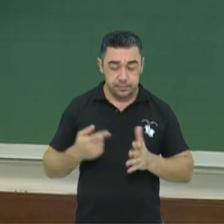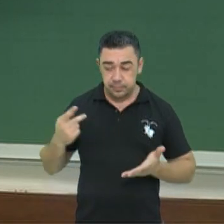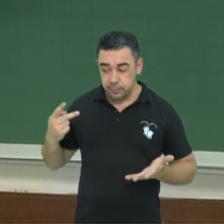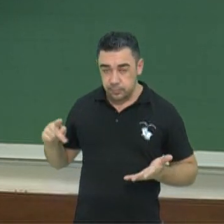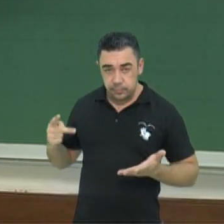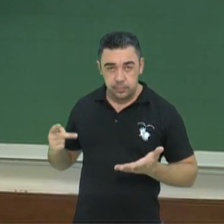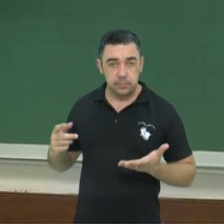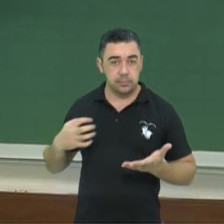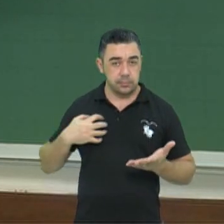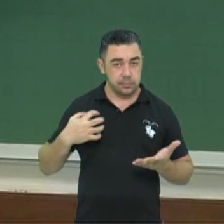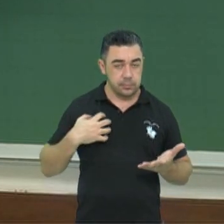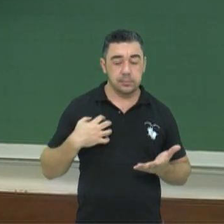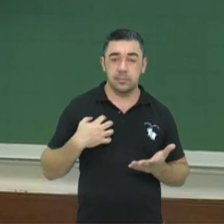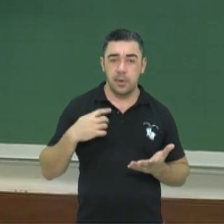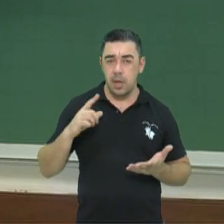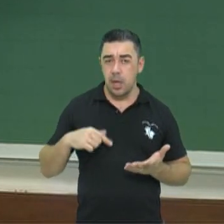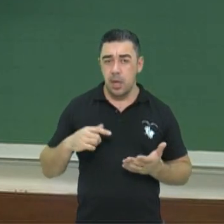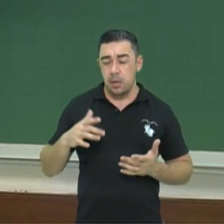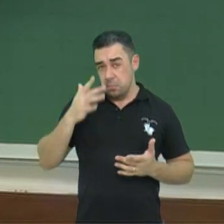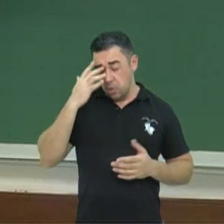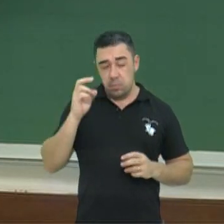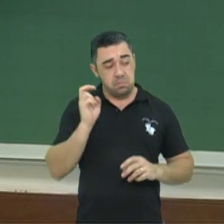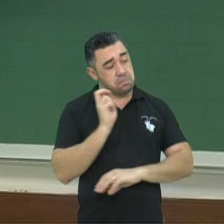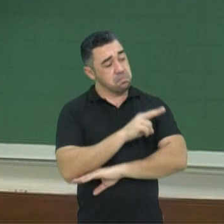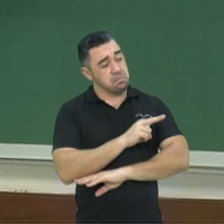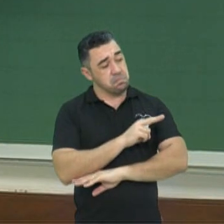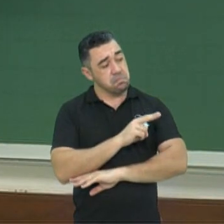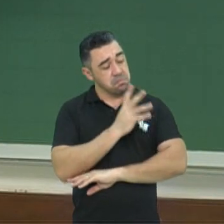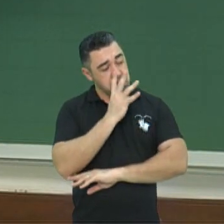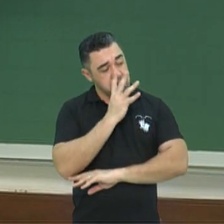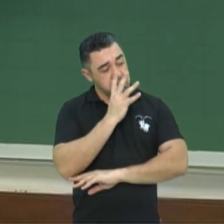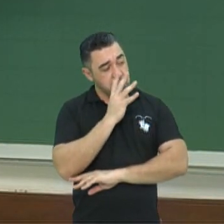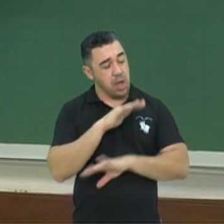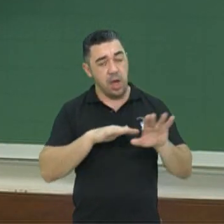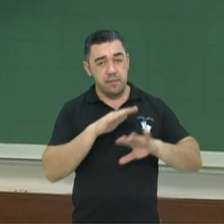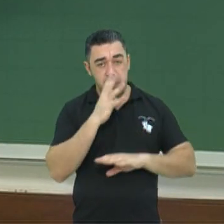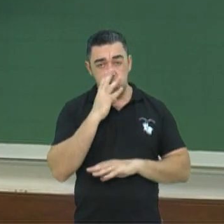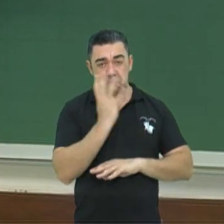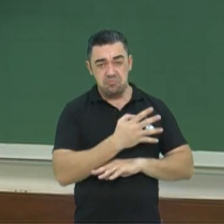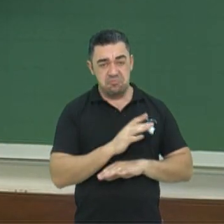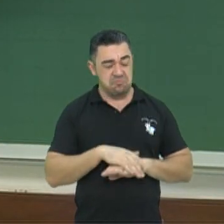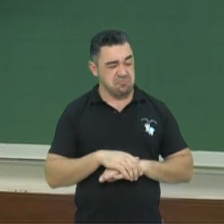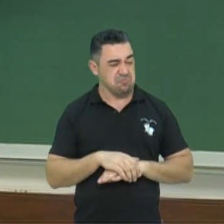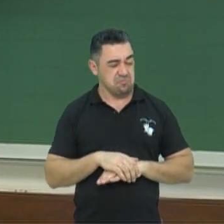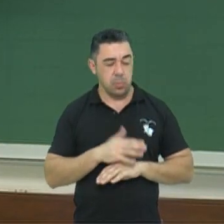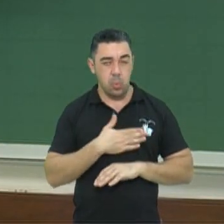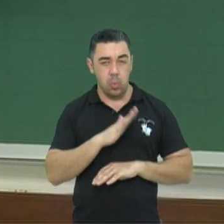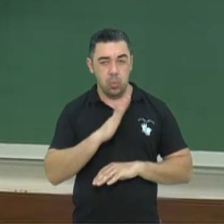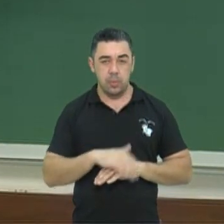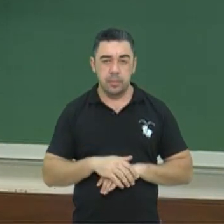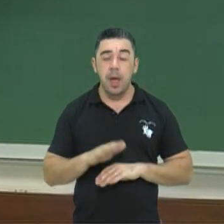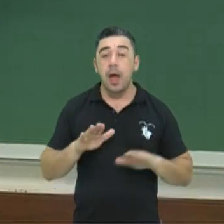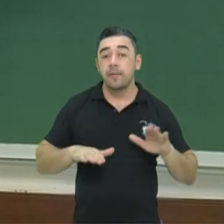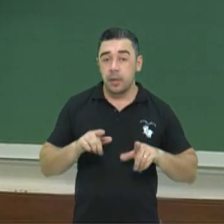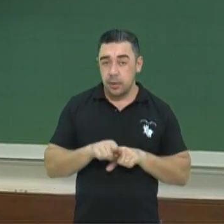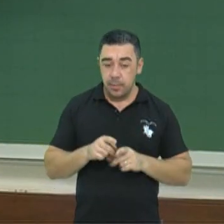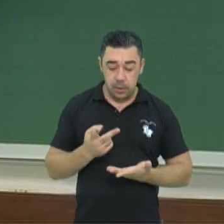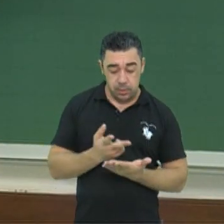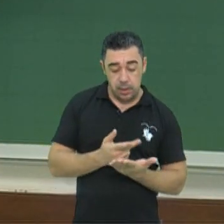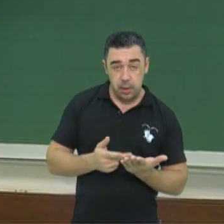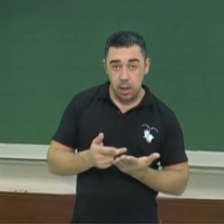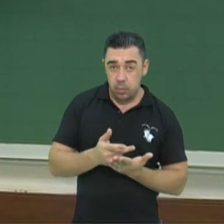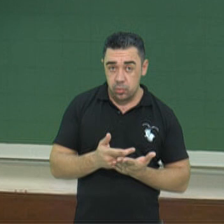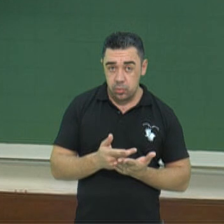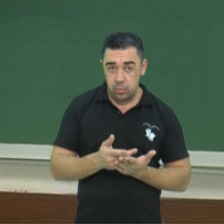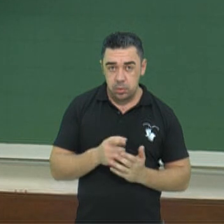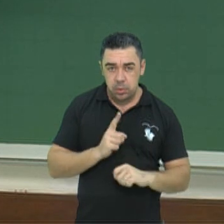dele e ser julgado muitas vezes por isso também. Então, tem outras, né? Tem, por exemplo, o desenhista, o cara que pega e